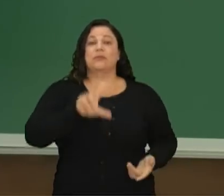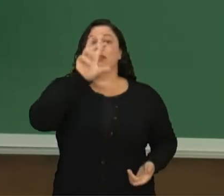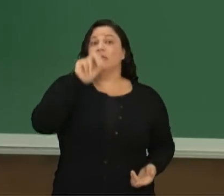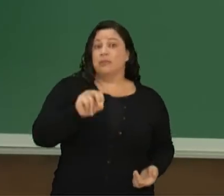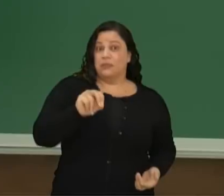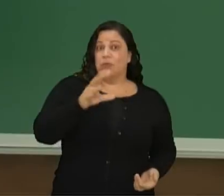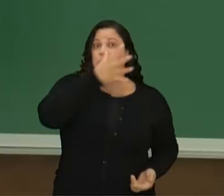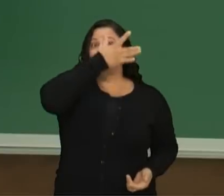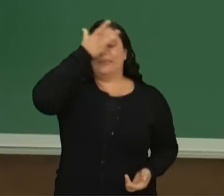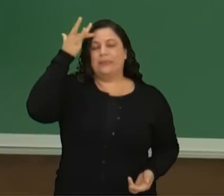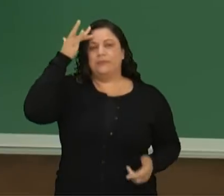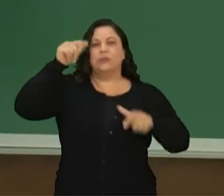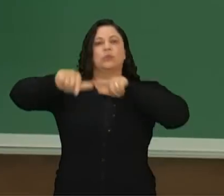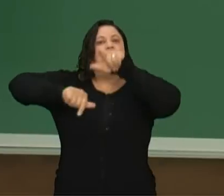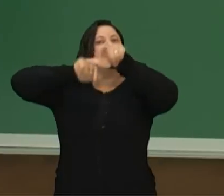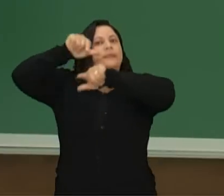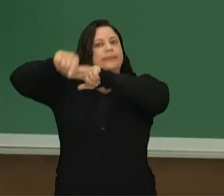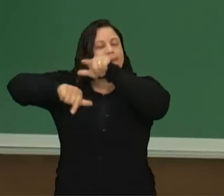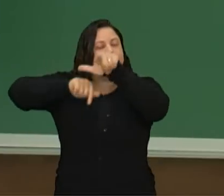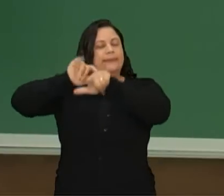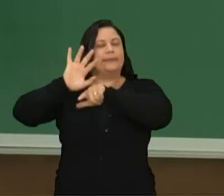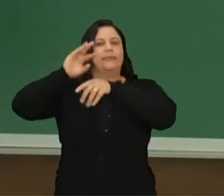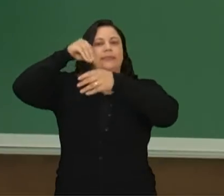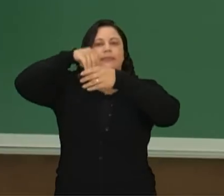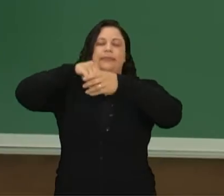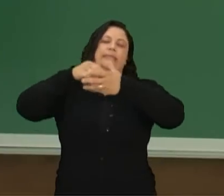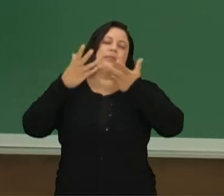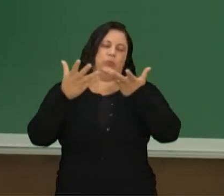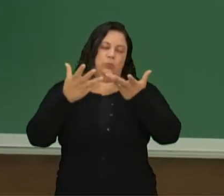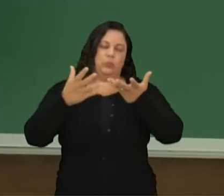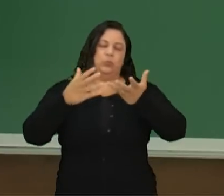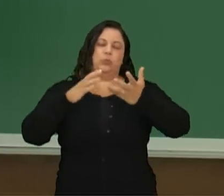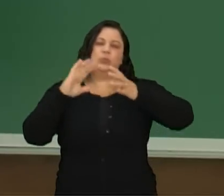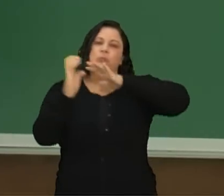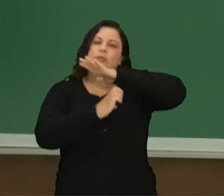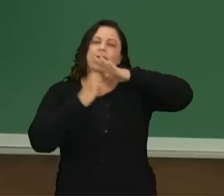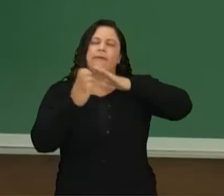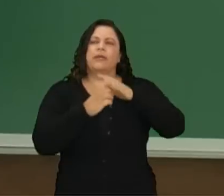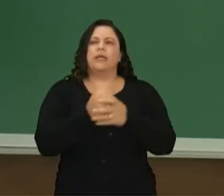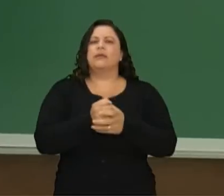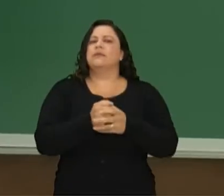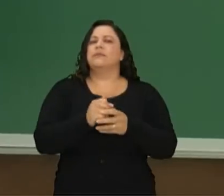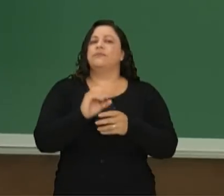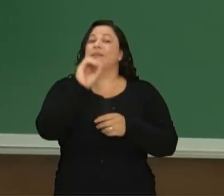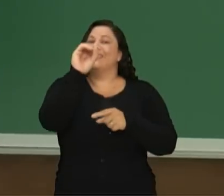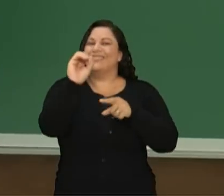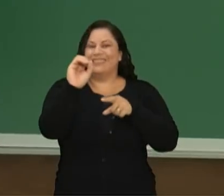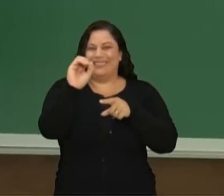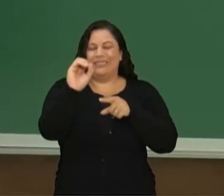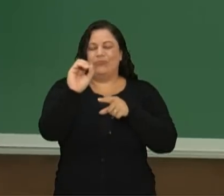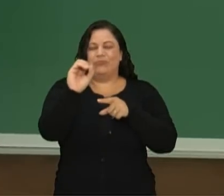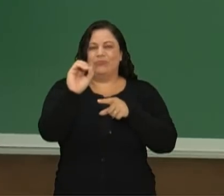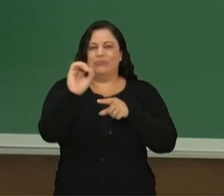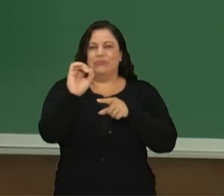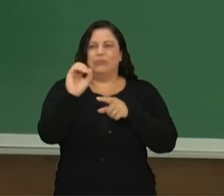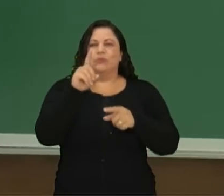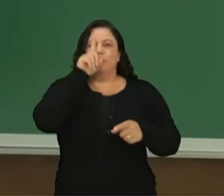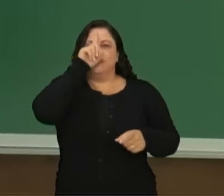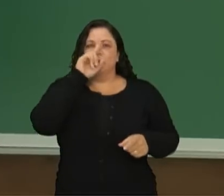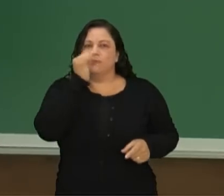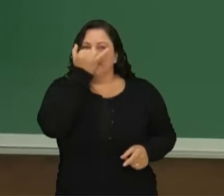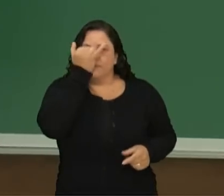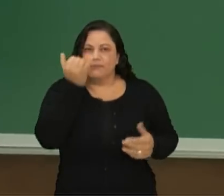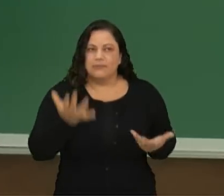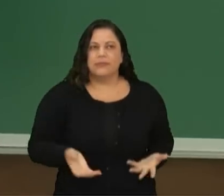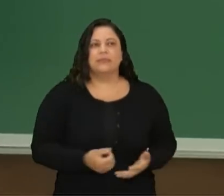funcionários, 50 trabalhadores sofreram 0 acidentes. Que 17 trabalhadores sofreram 1 acidente.